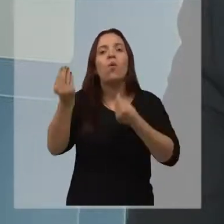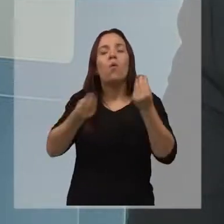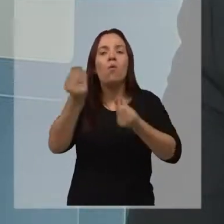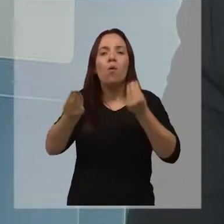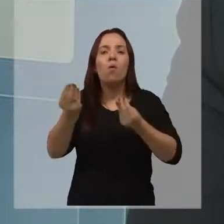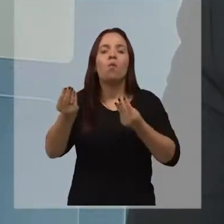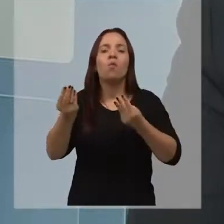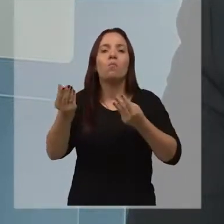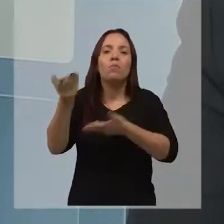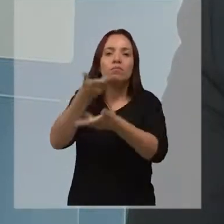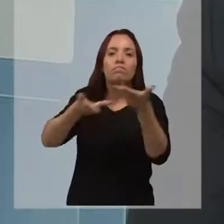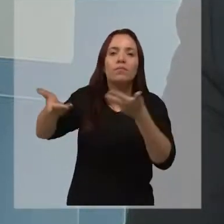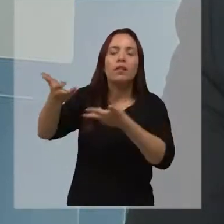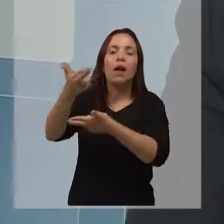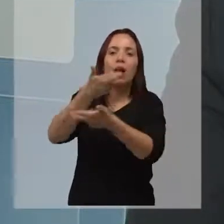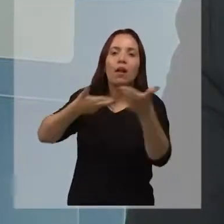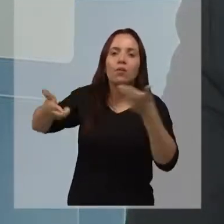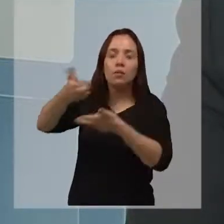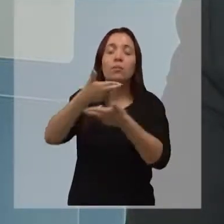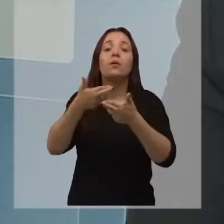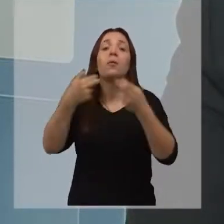ao cuidado que eles têm que ter